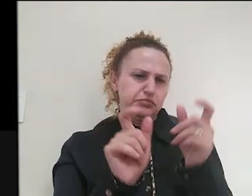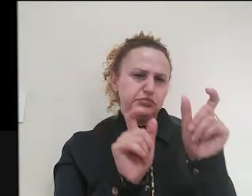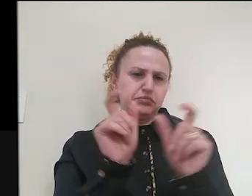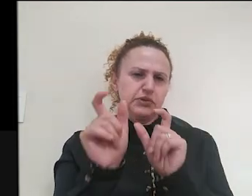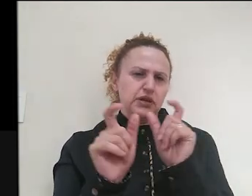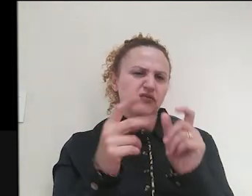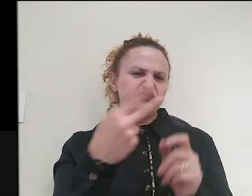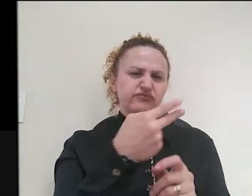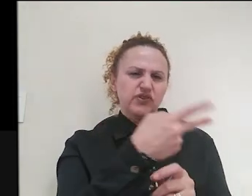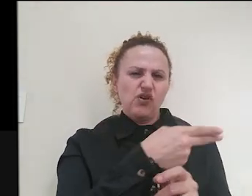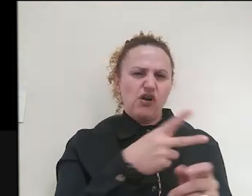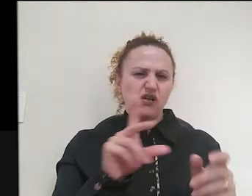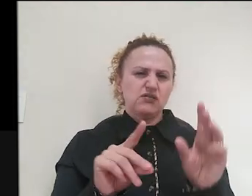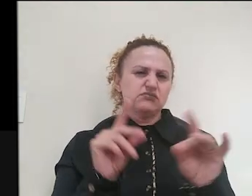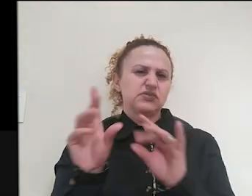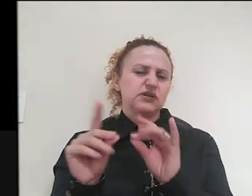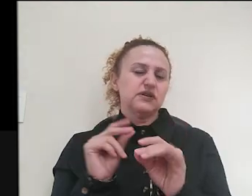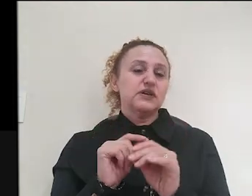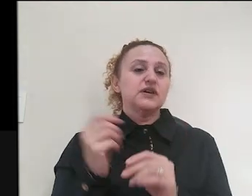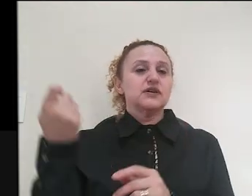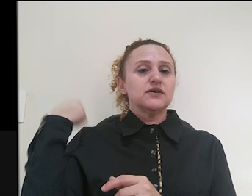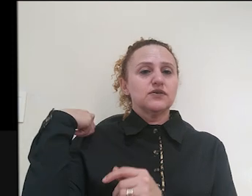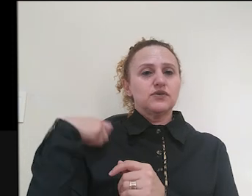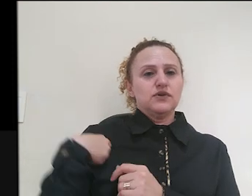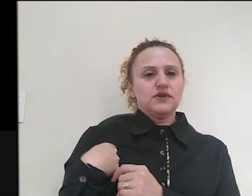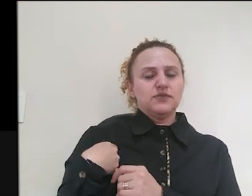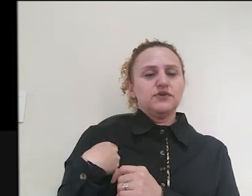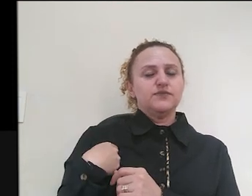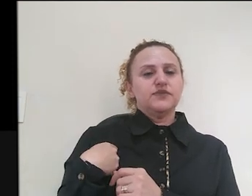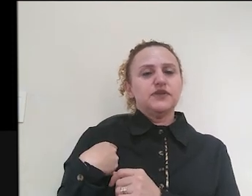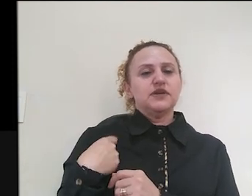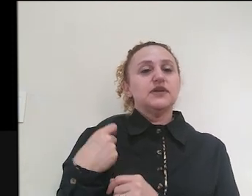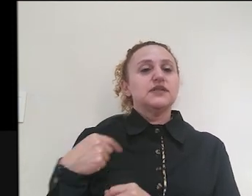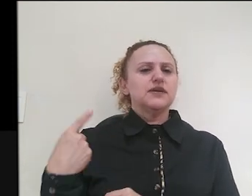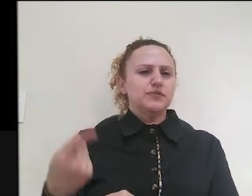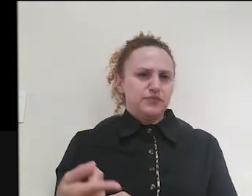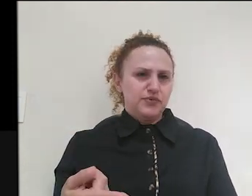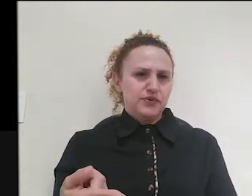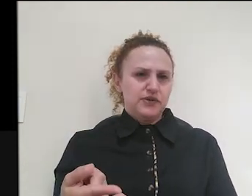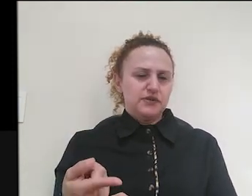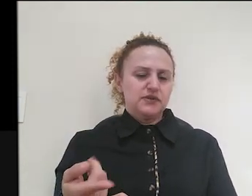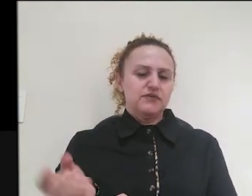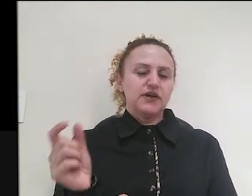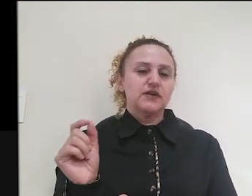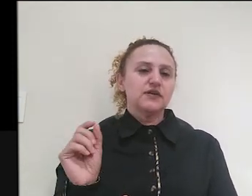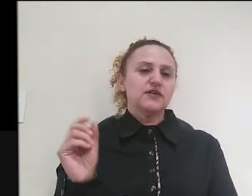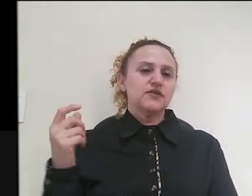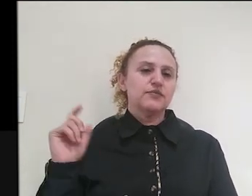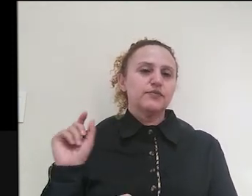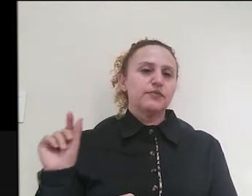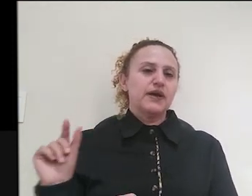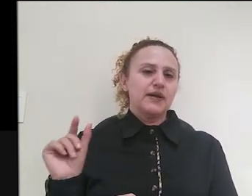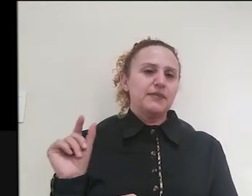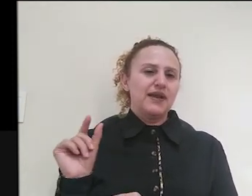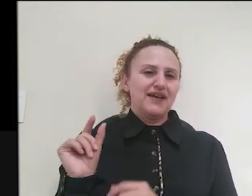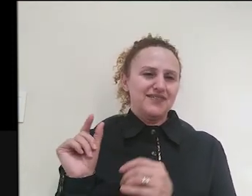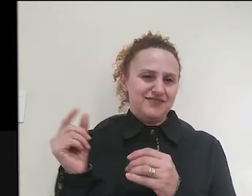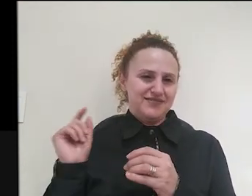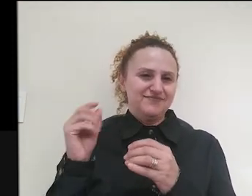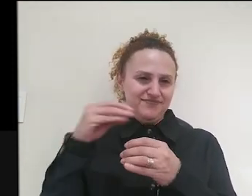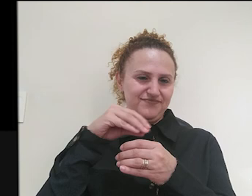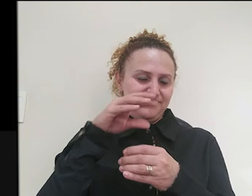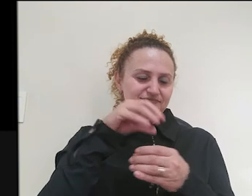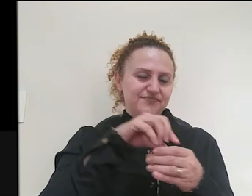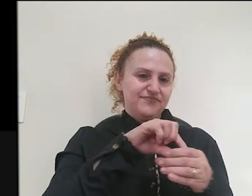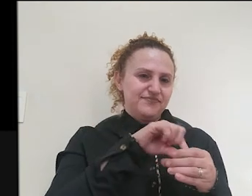Retire em seguida cada recorte, um após o outro, copie conscientemente na ordem em que eles saírem da bolsa. Então, a ordem não depende mais